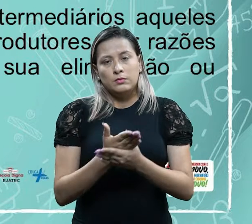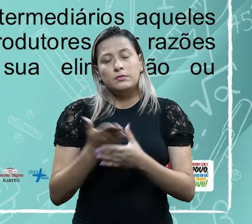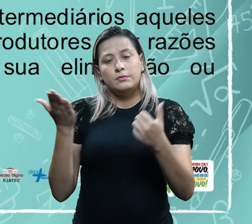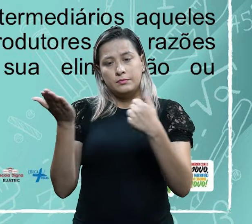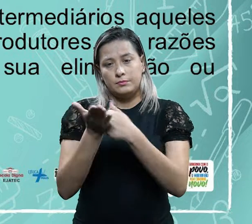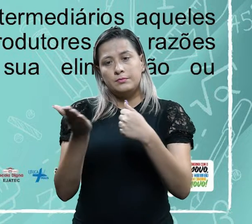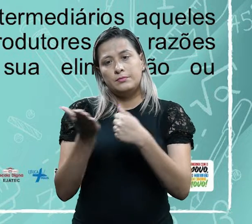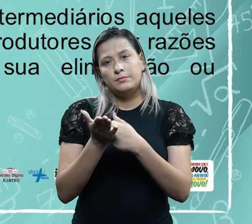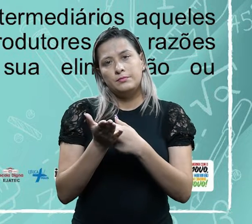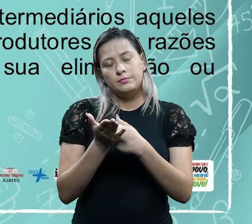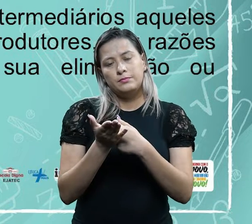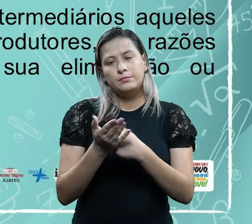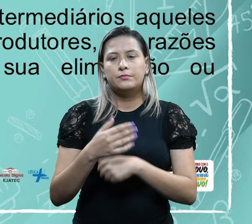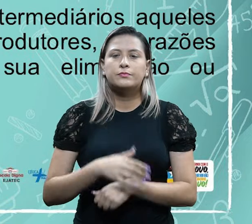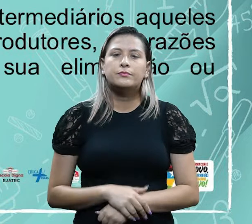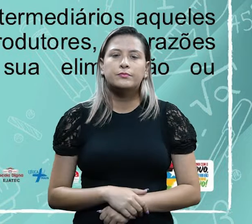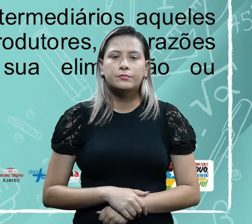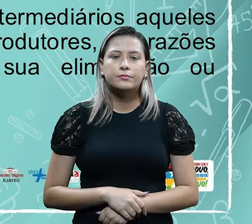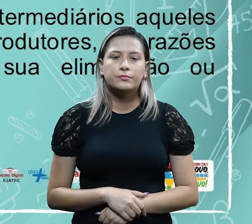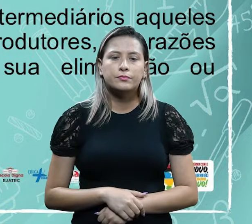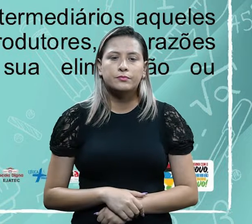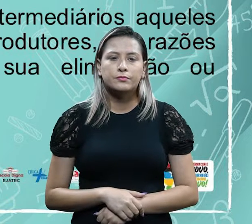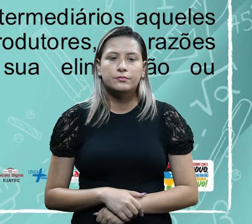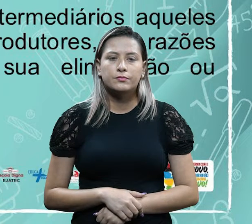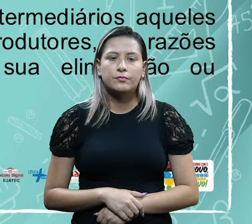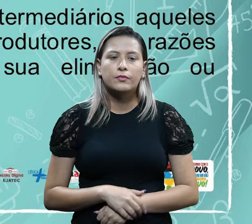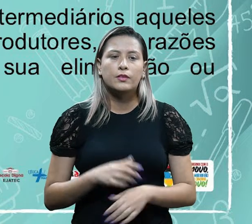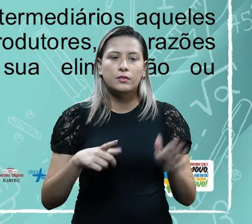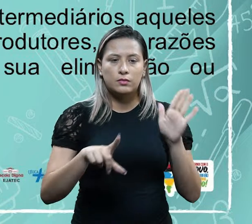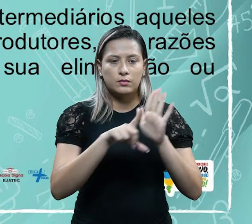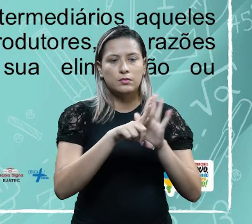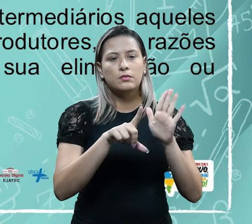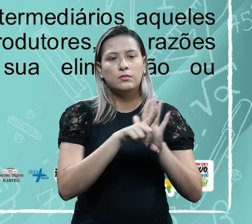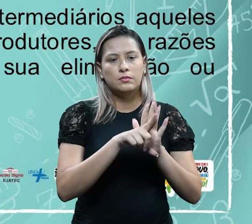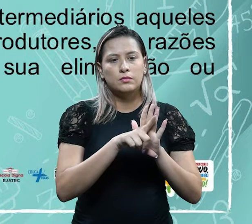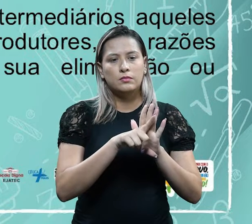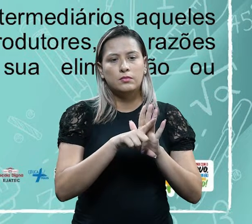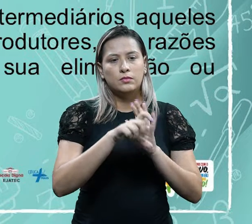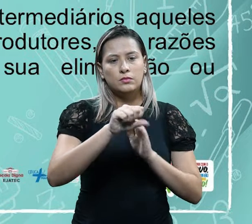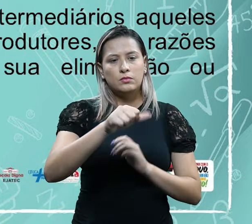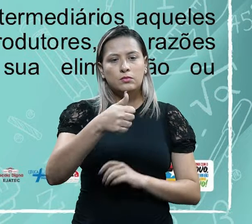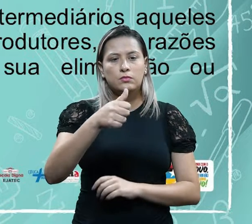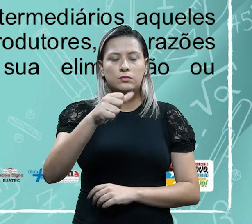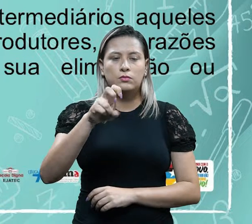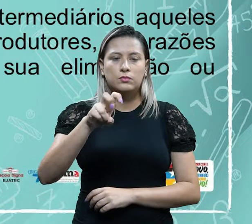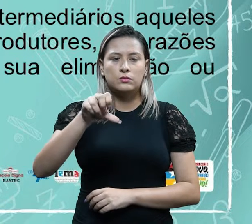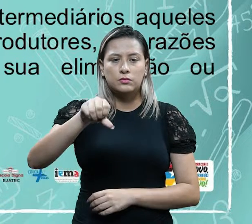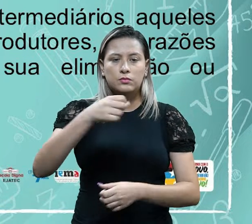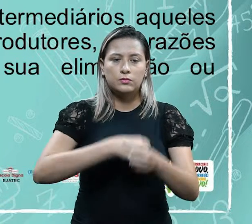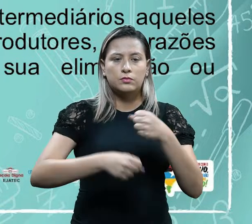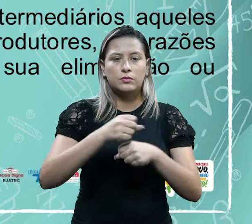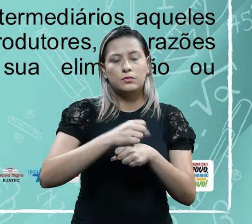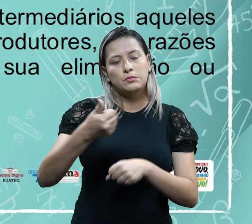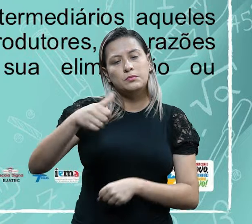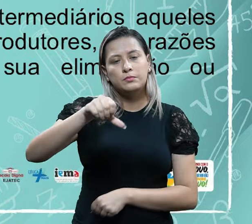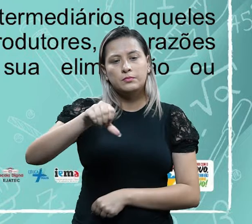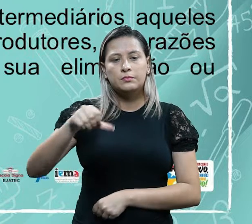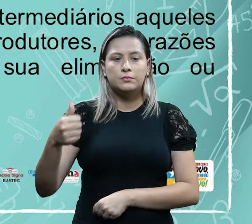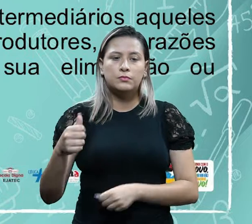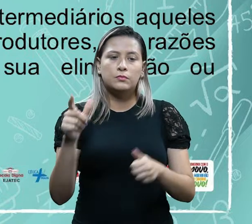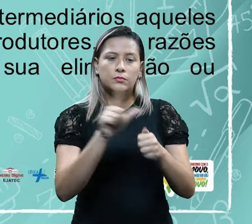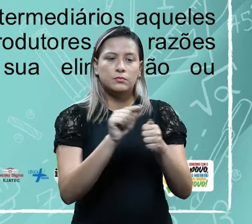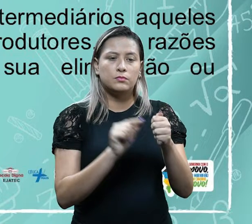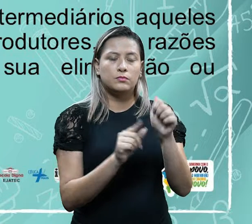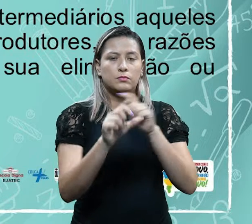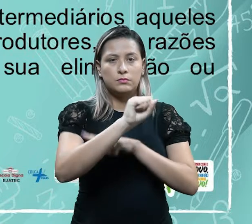arquivos intermediários, que também consta lá na Lei 8.159 de 91, no seu artigo 8º, parágrafo